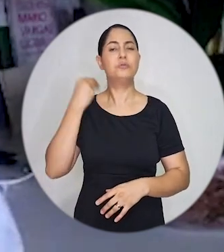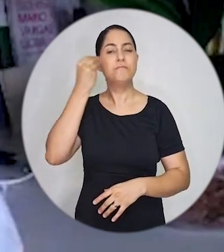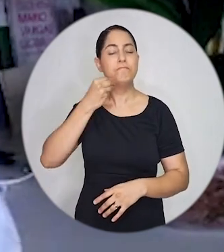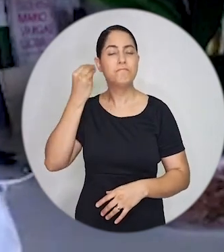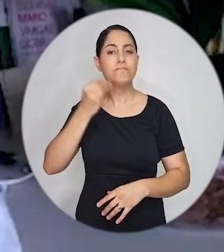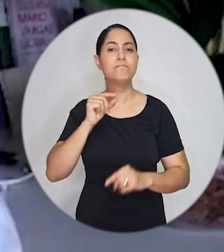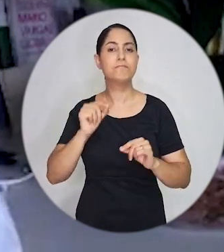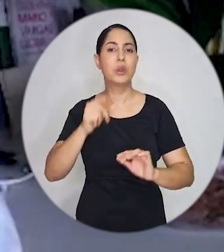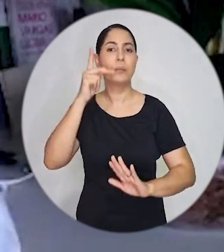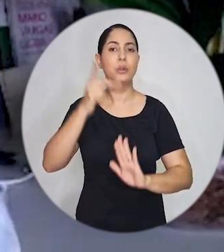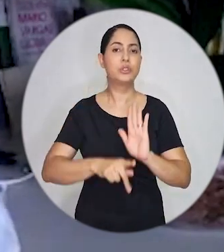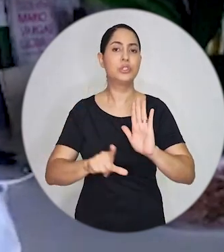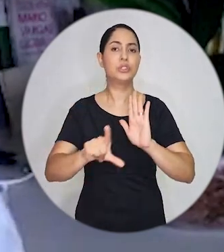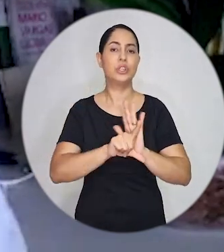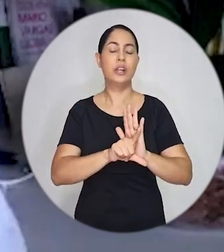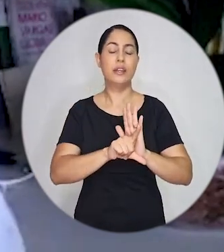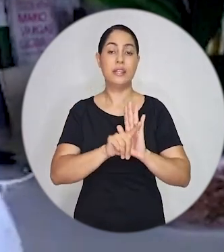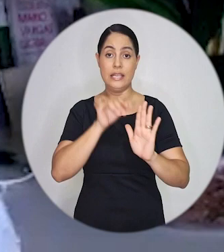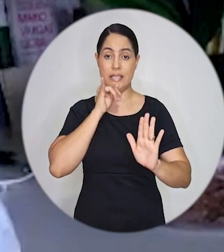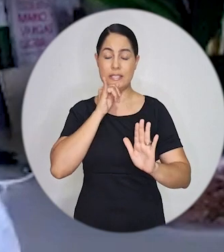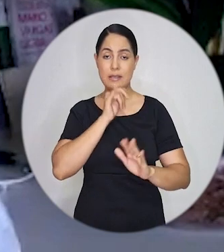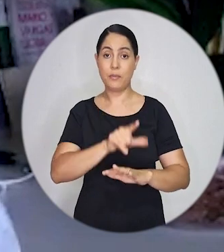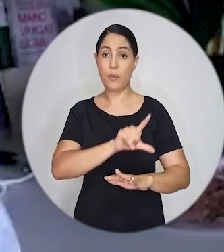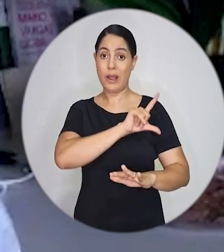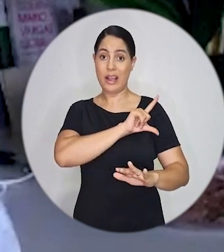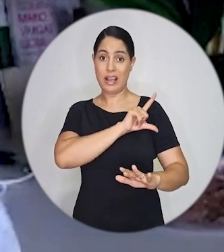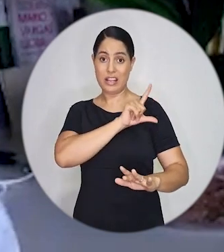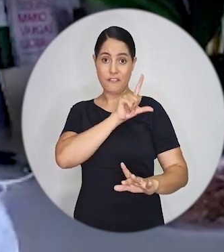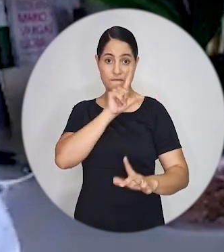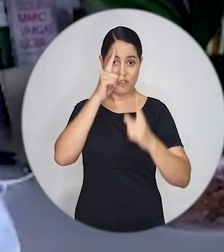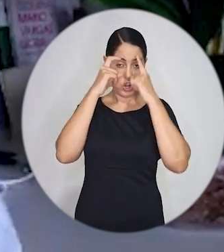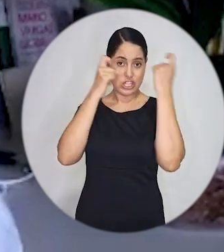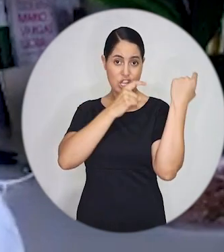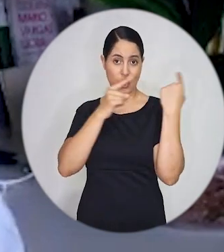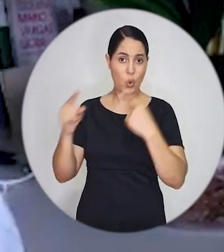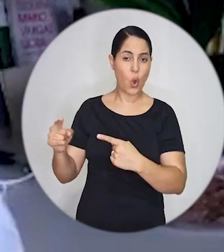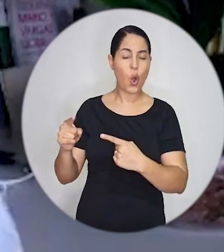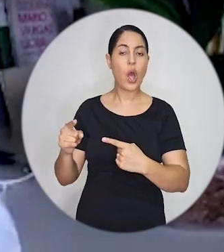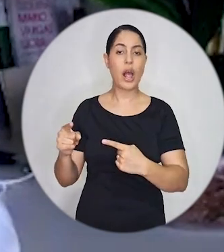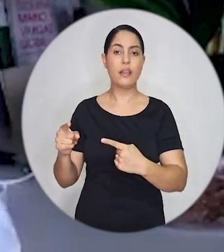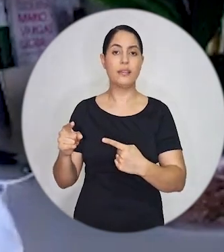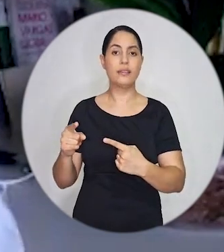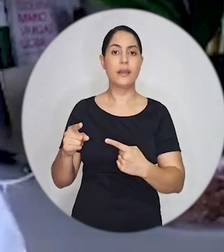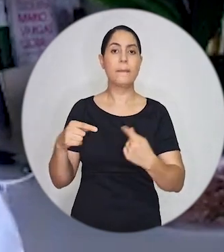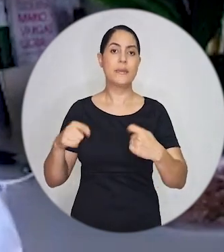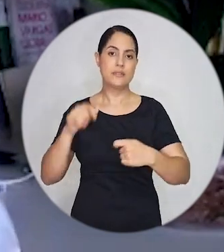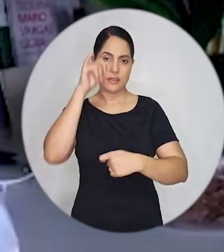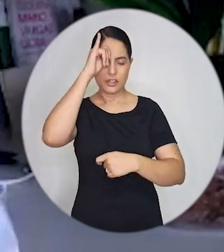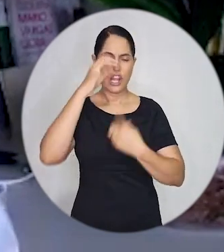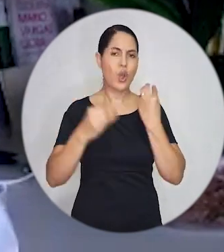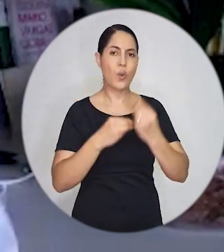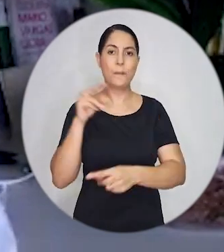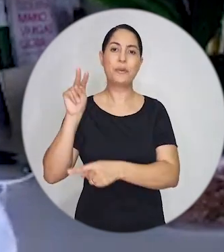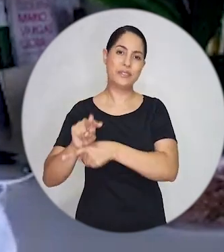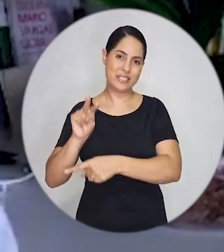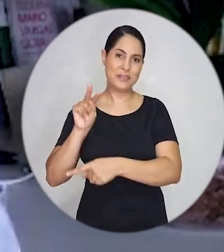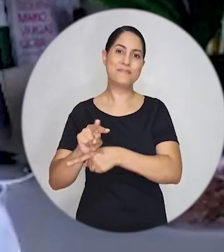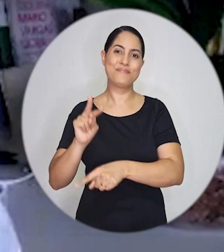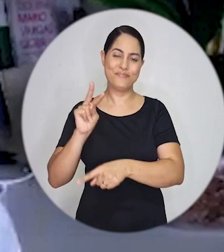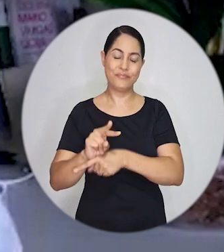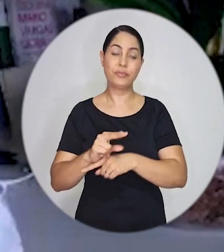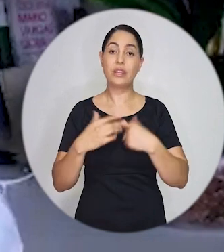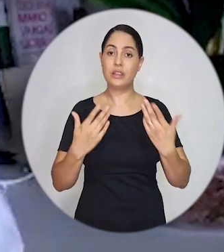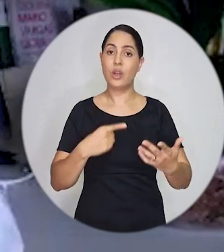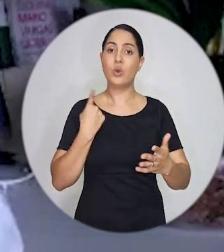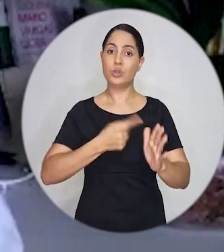de lei que pudesse gerar uma antecipação a essa agressão, a essa violência à advocacia no exercício legal da sua